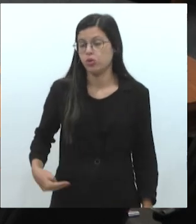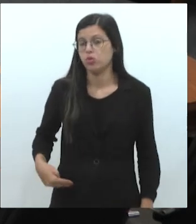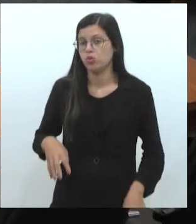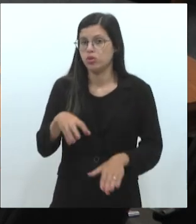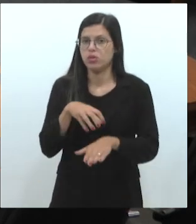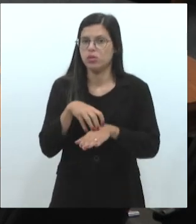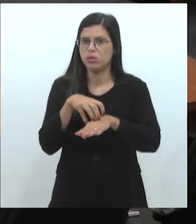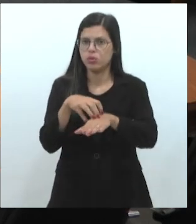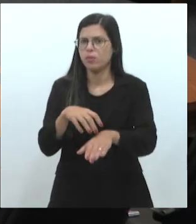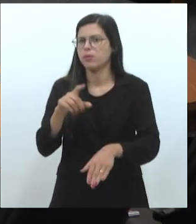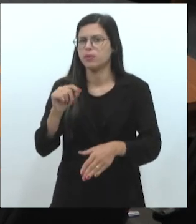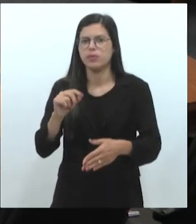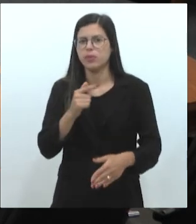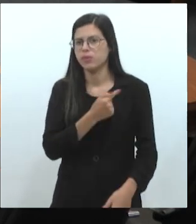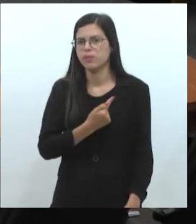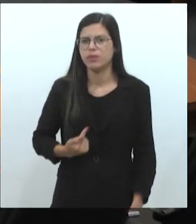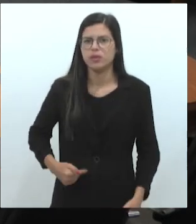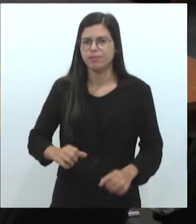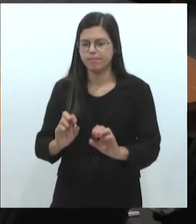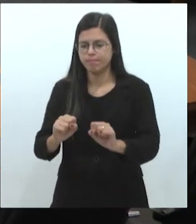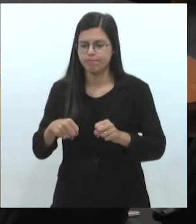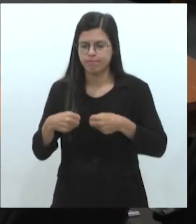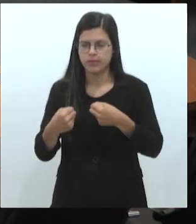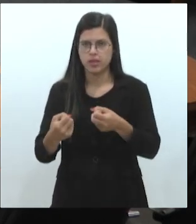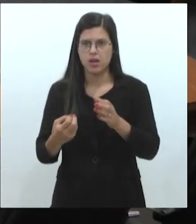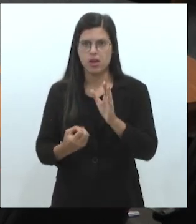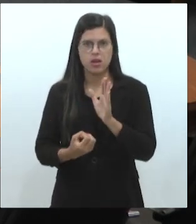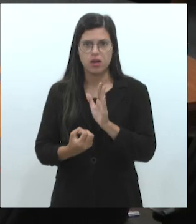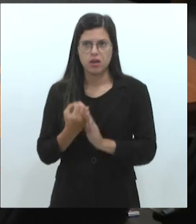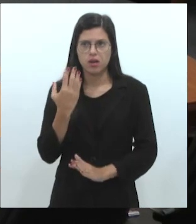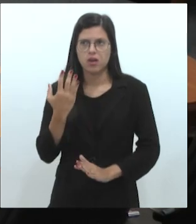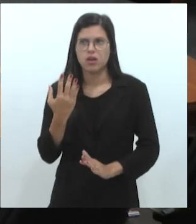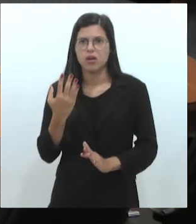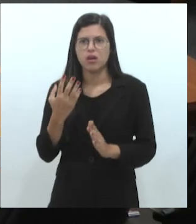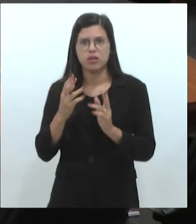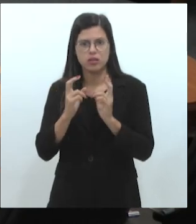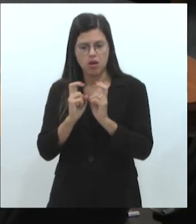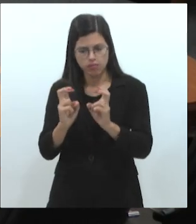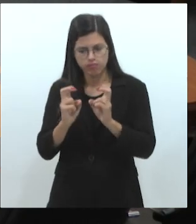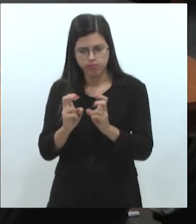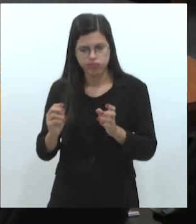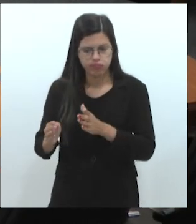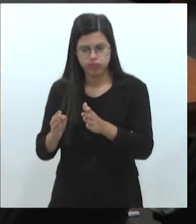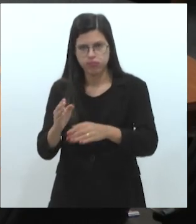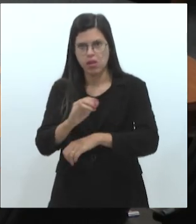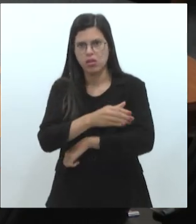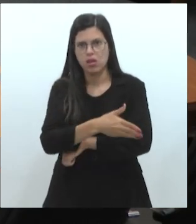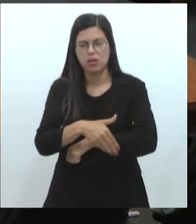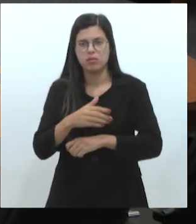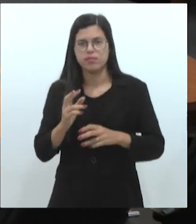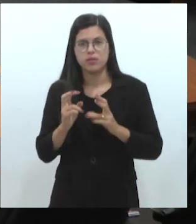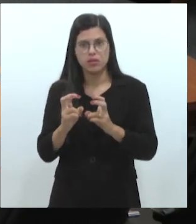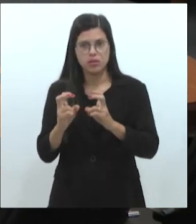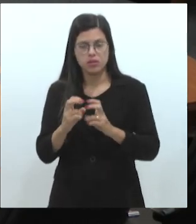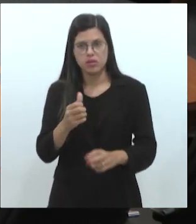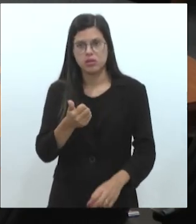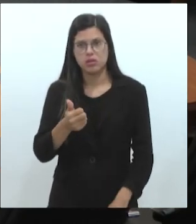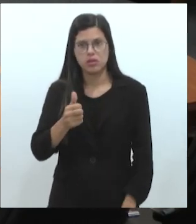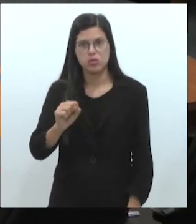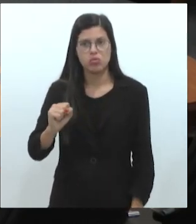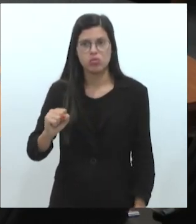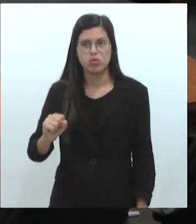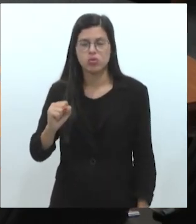lá defendeu? A implantação da Estrada Ferroviária 118 da sua